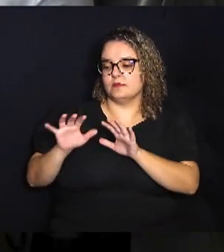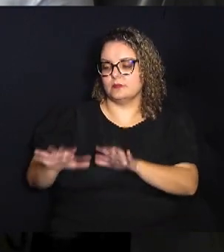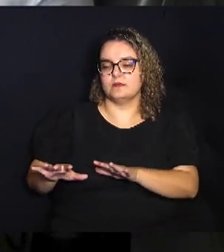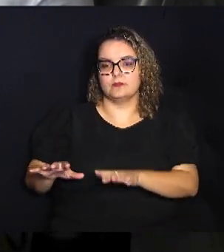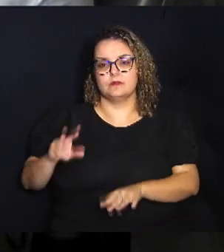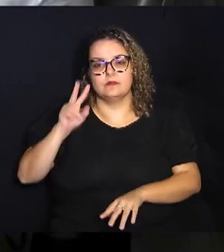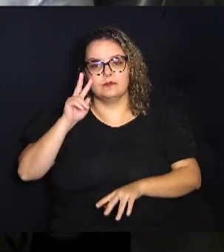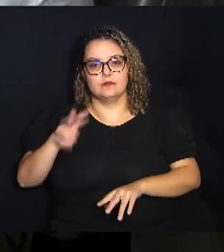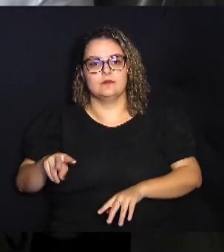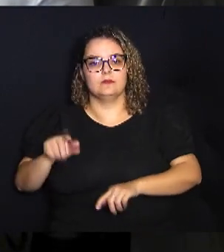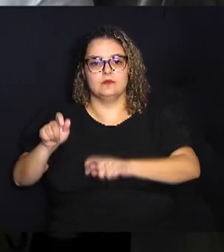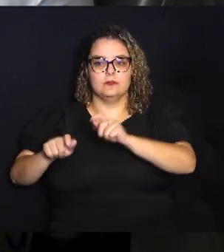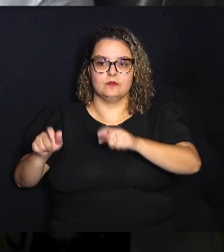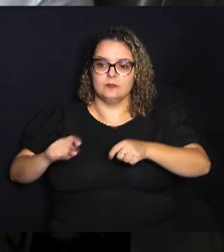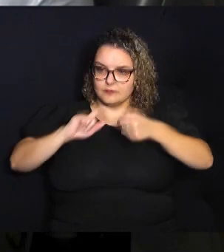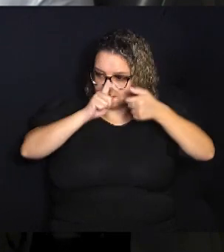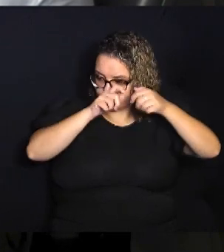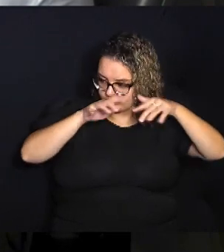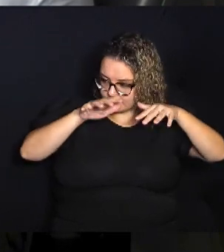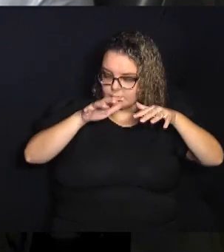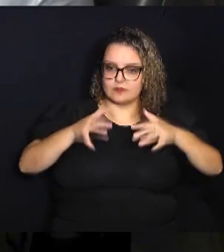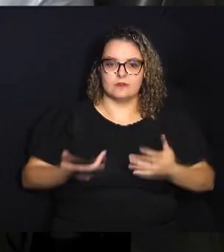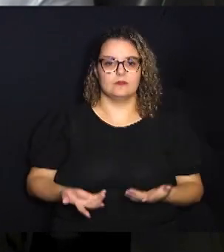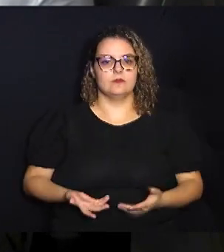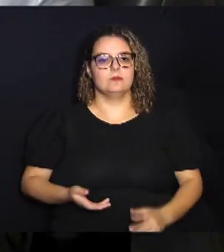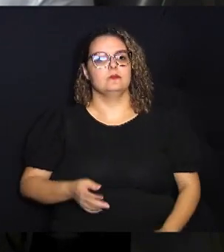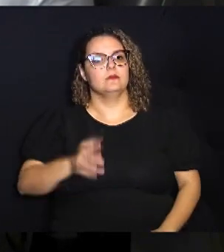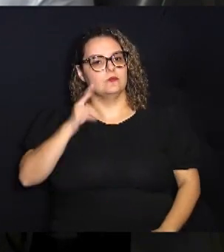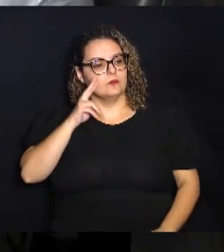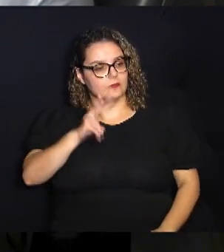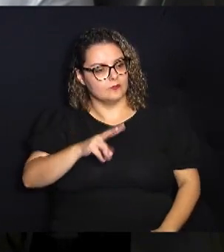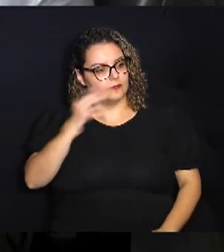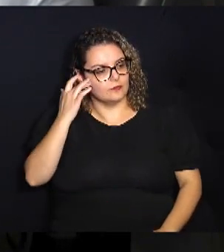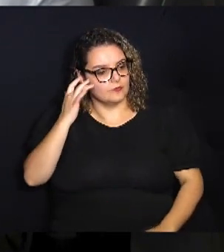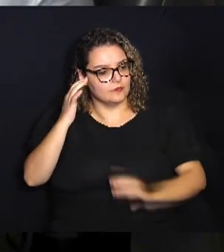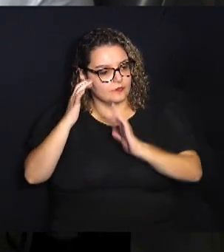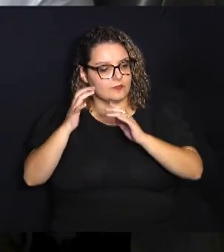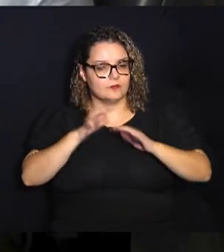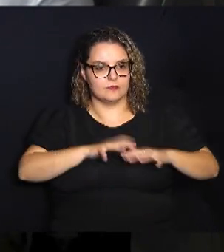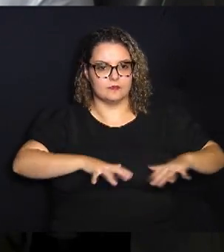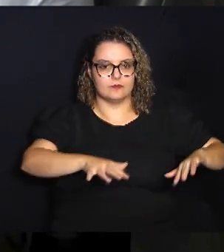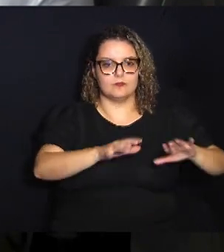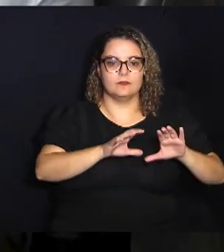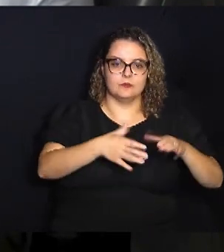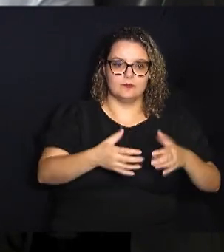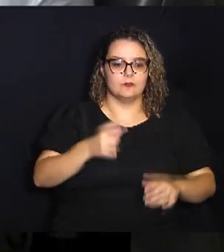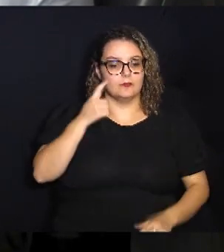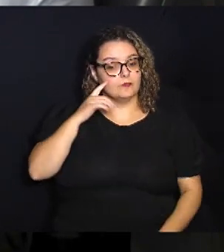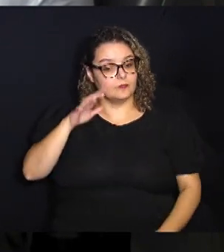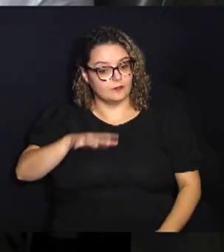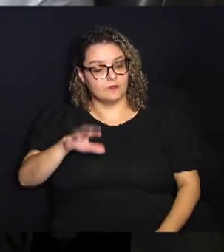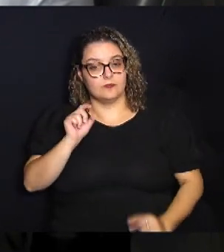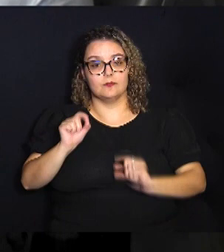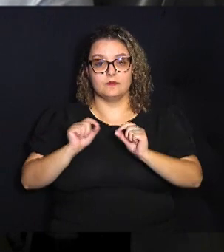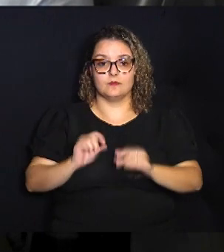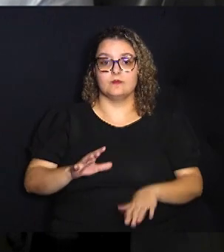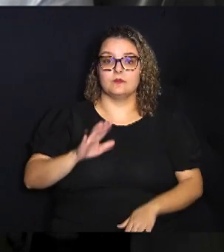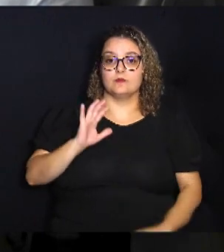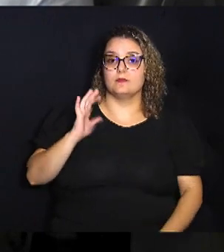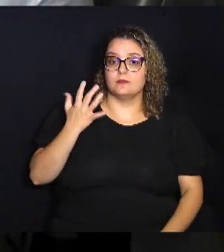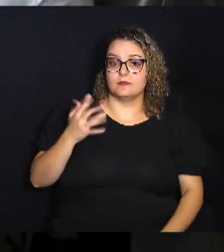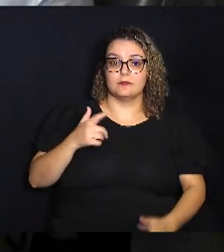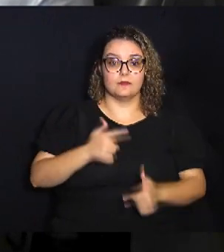as pessoas com transtorno do espectro autista, vamos pensar na nossa categoria, vamos pensar nisso que está acontecendo na cidade, no problema da